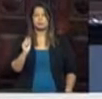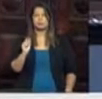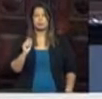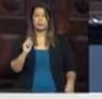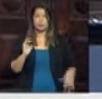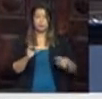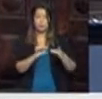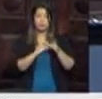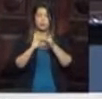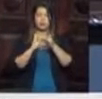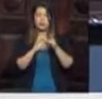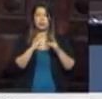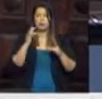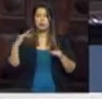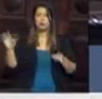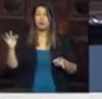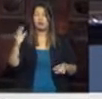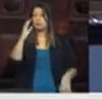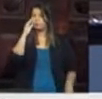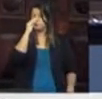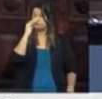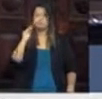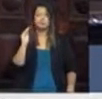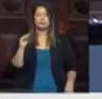União empurra com a barriga,